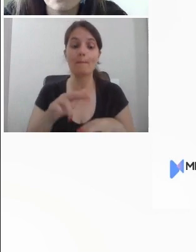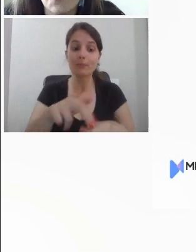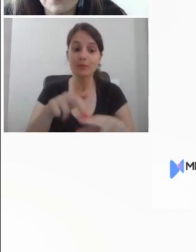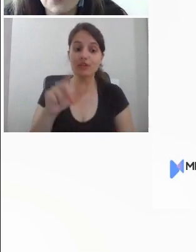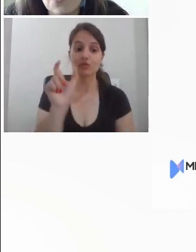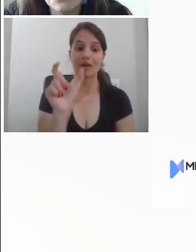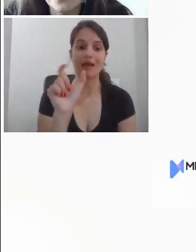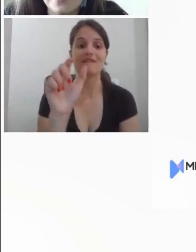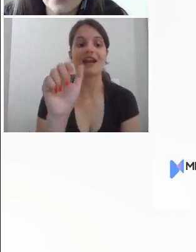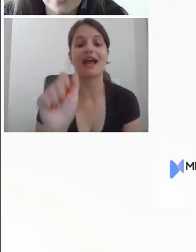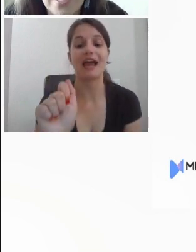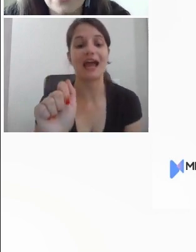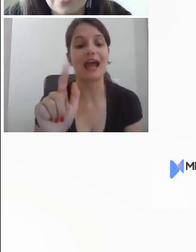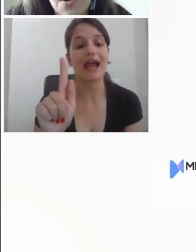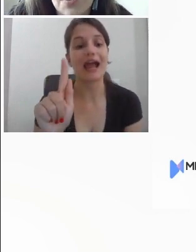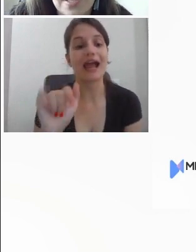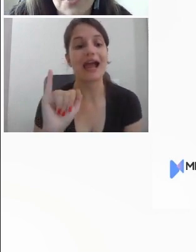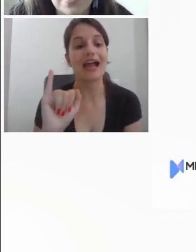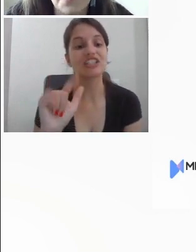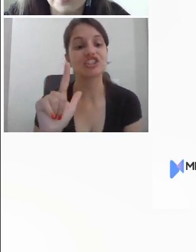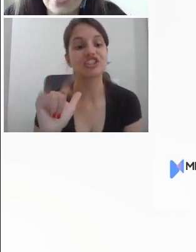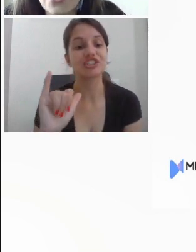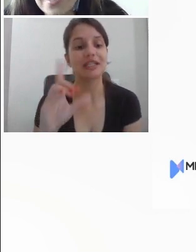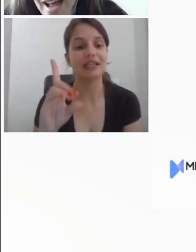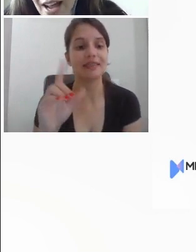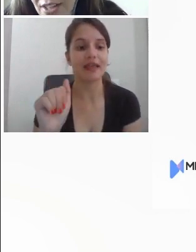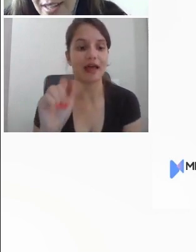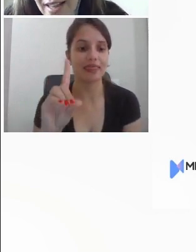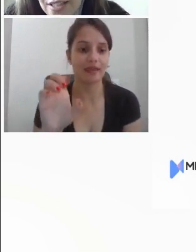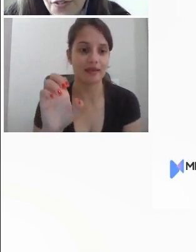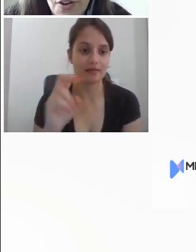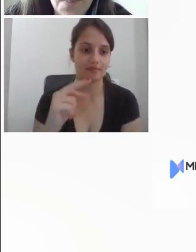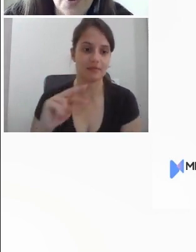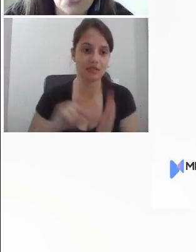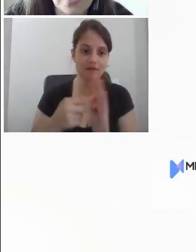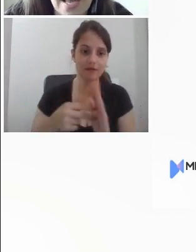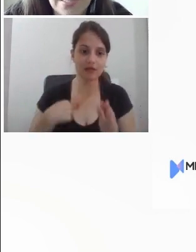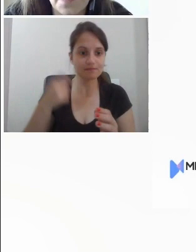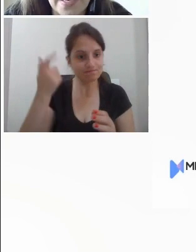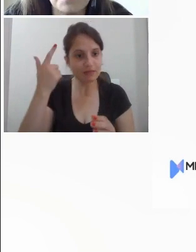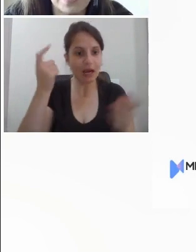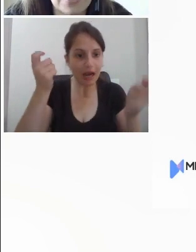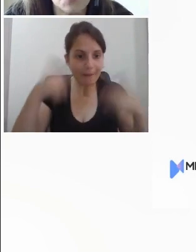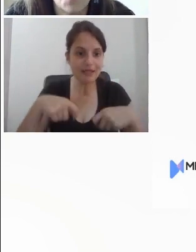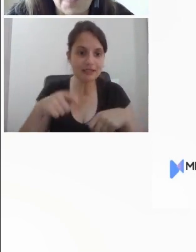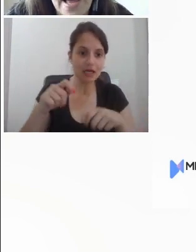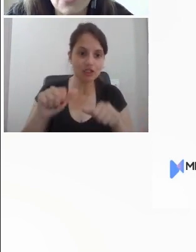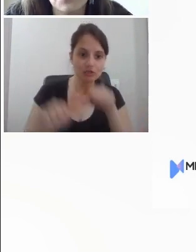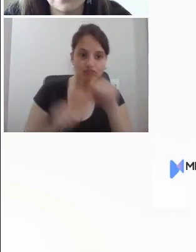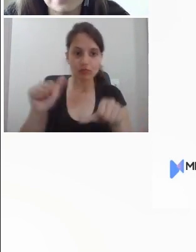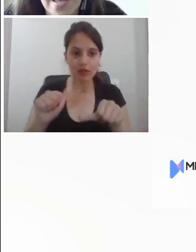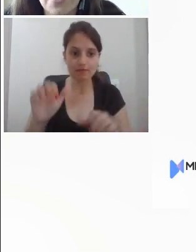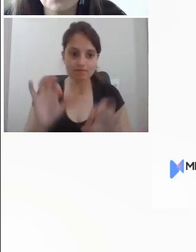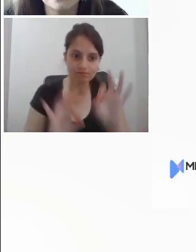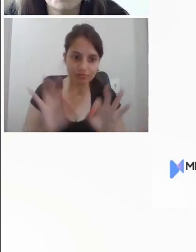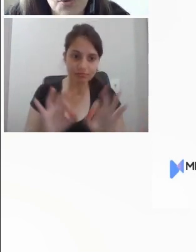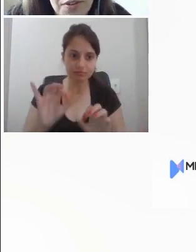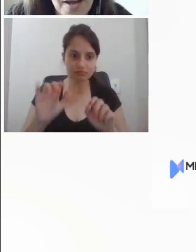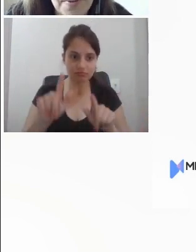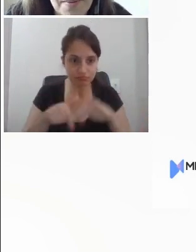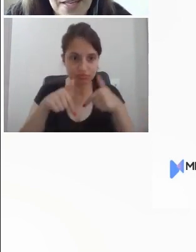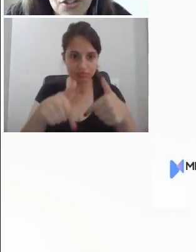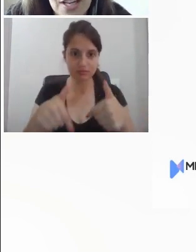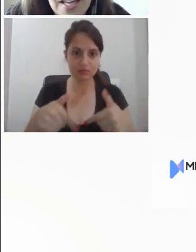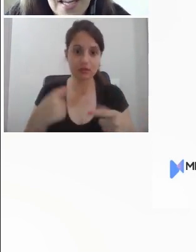onde onde entra a agilidade Nesse contexto as abordagens ágeis elas foram projetadas para ambientes complexos incertos que